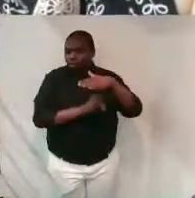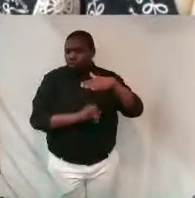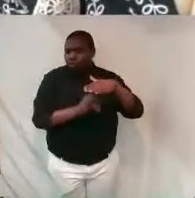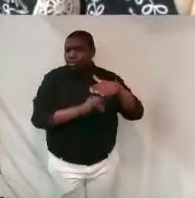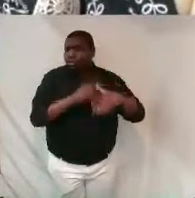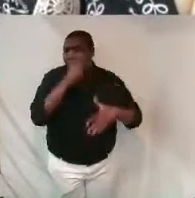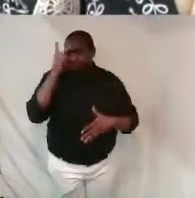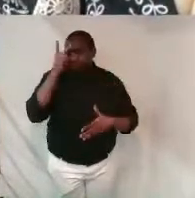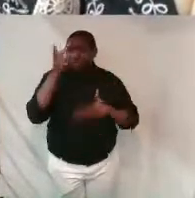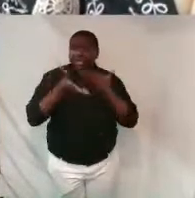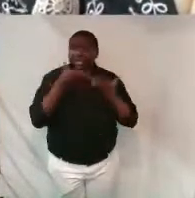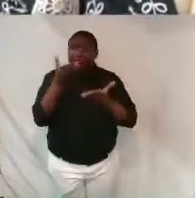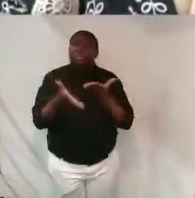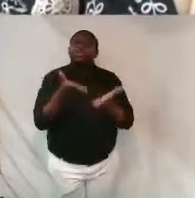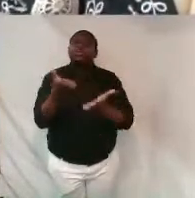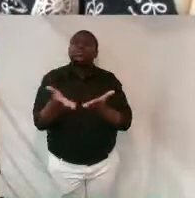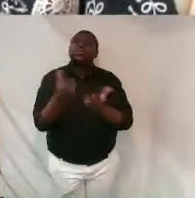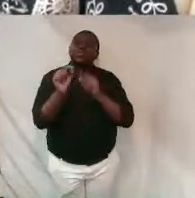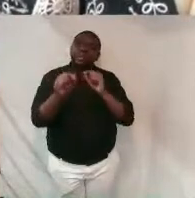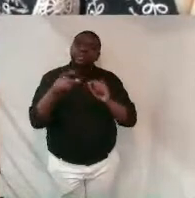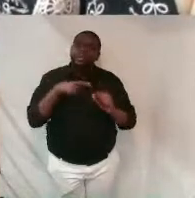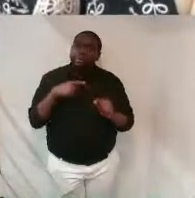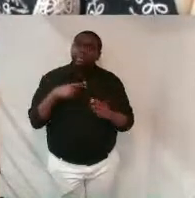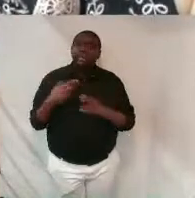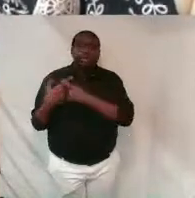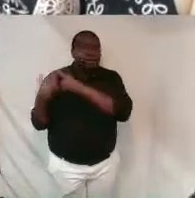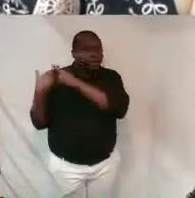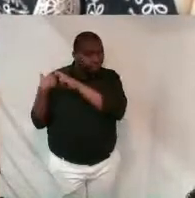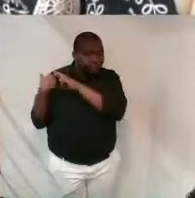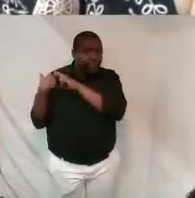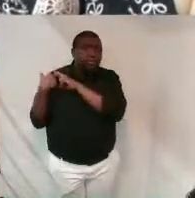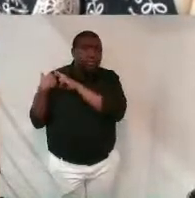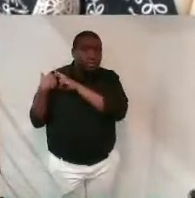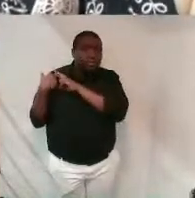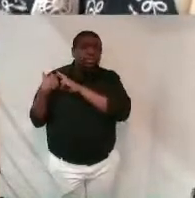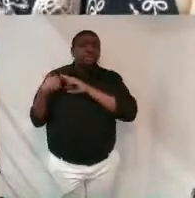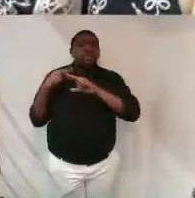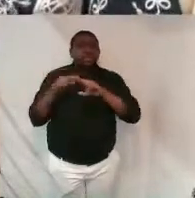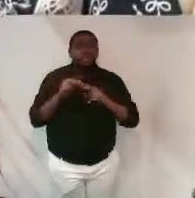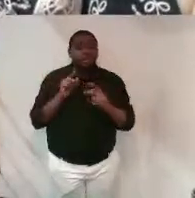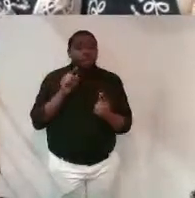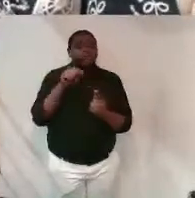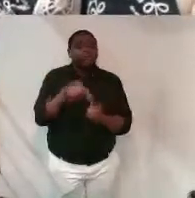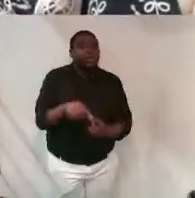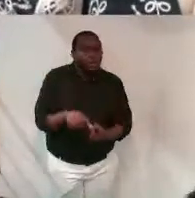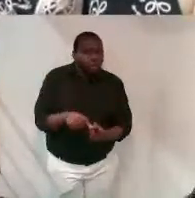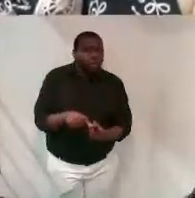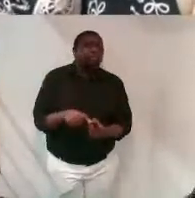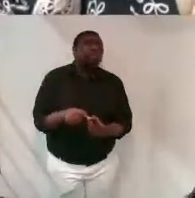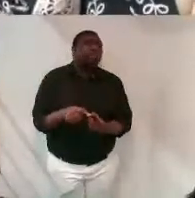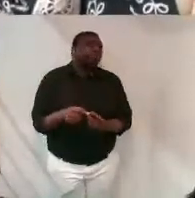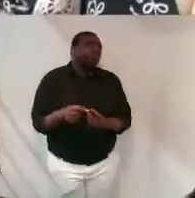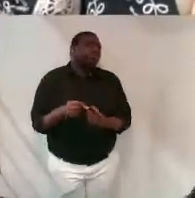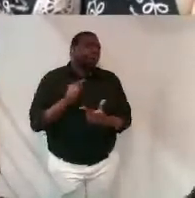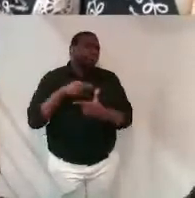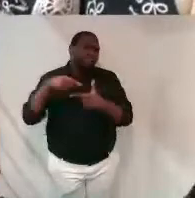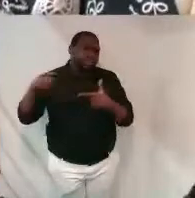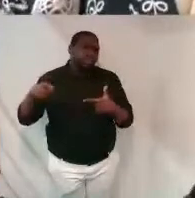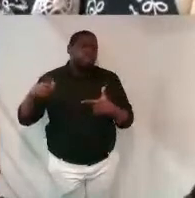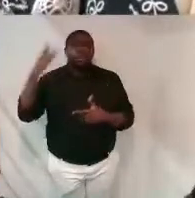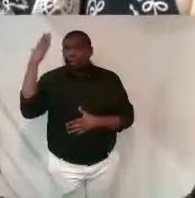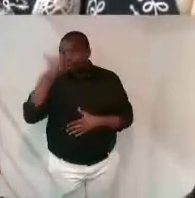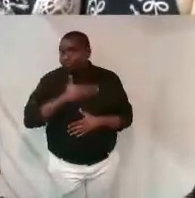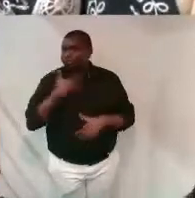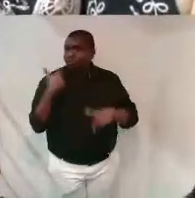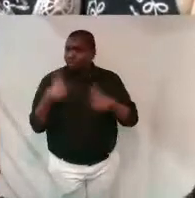prestadores de serviços, que passam a ter obrigações em relação ao cumprimento de metas de desempenho, de comprovação da sua